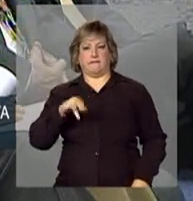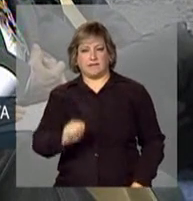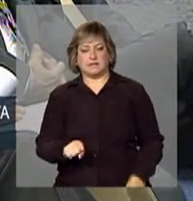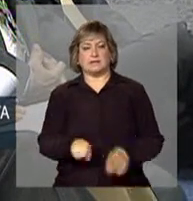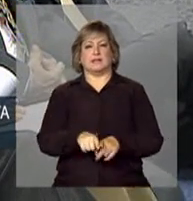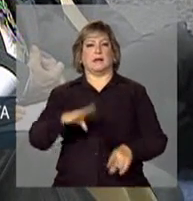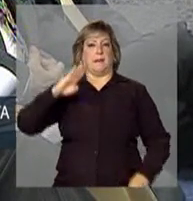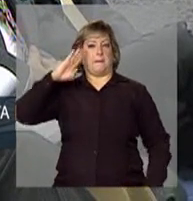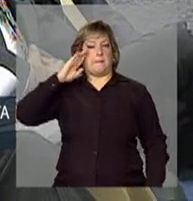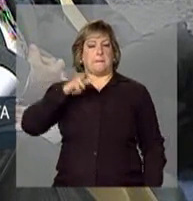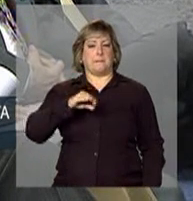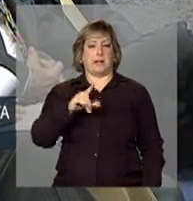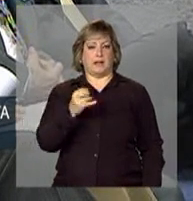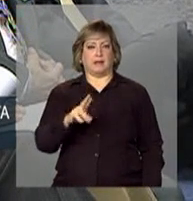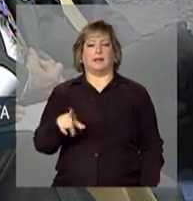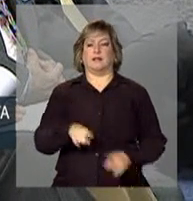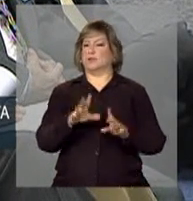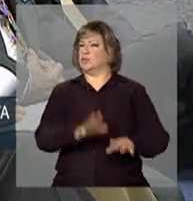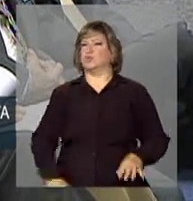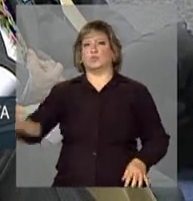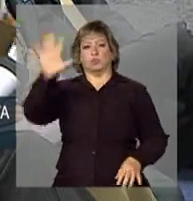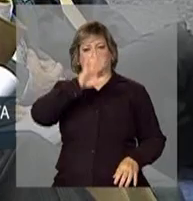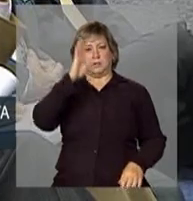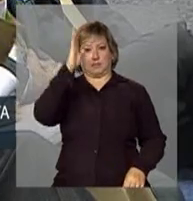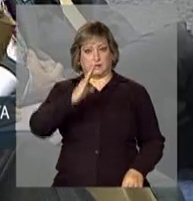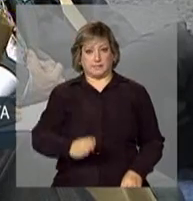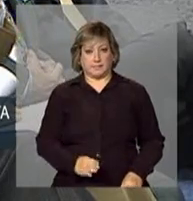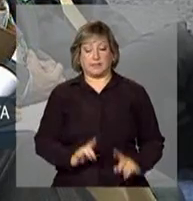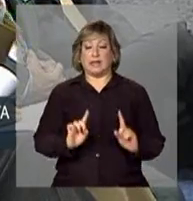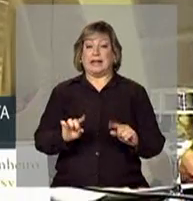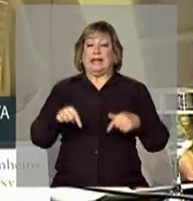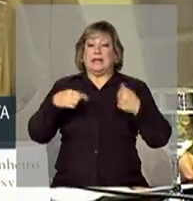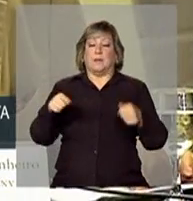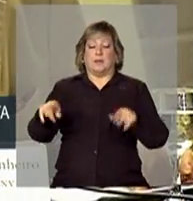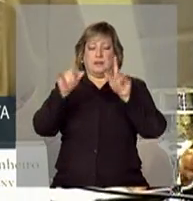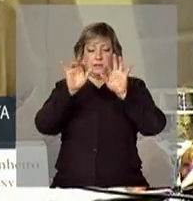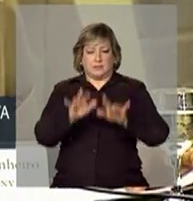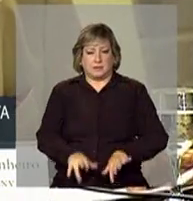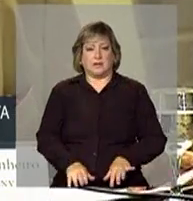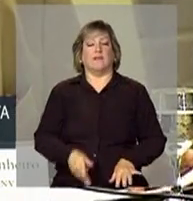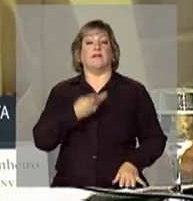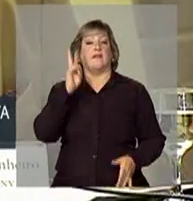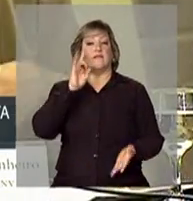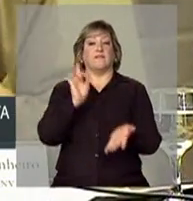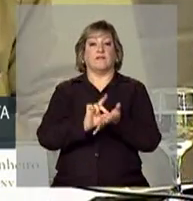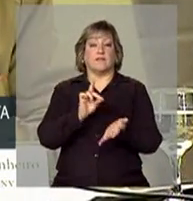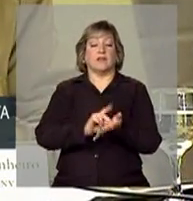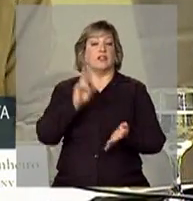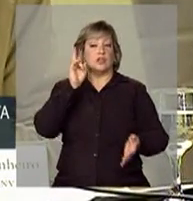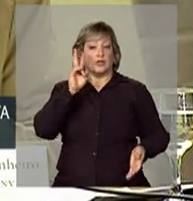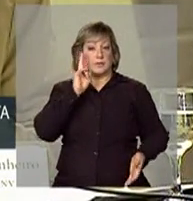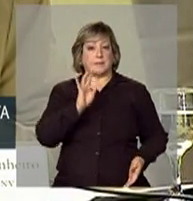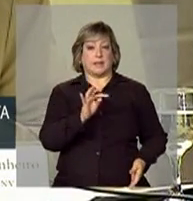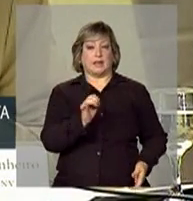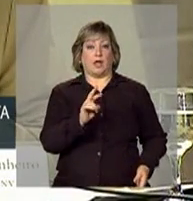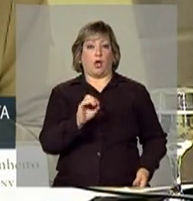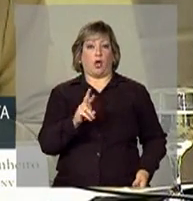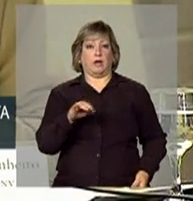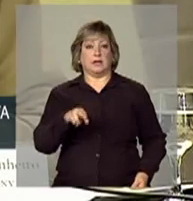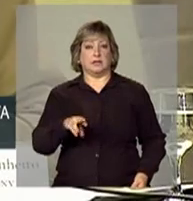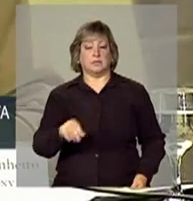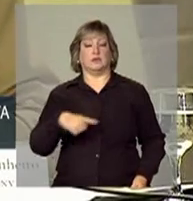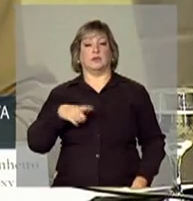métodos replicados em todo o território nacional. Depois do relatório, se fará verdade sobre o terrorismo de Estado. Doutor Alceu de Moraes